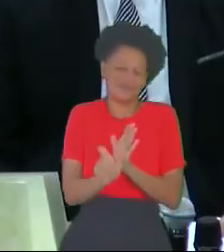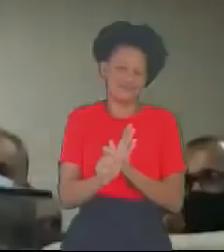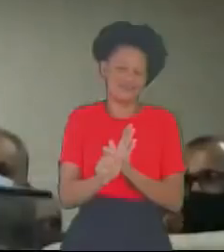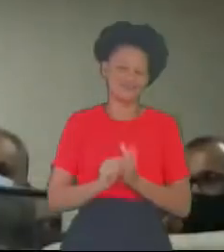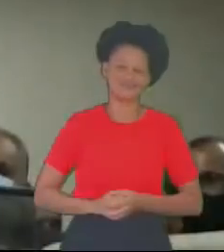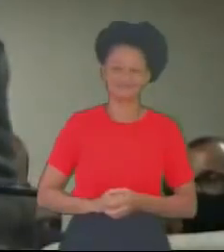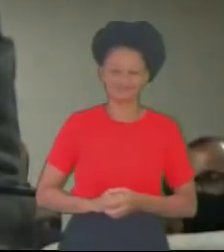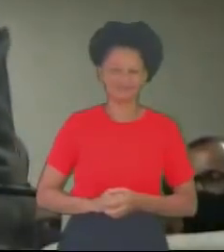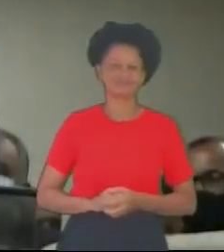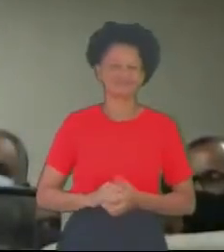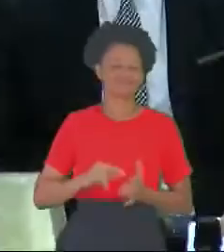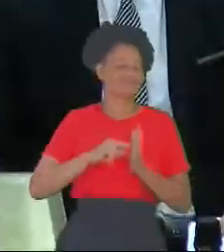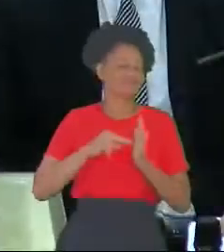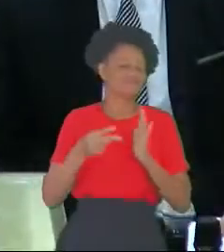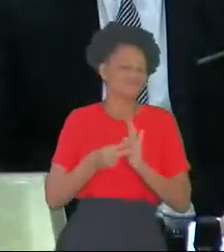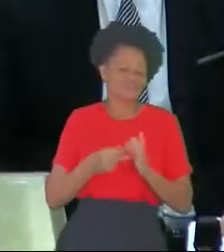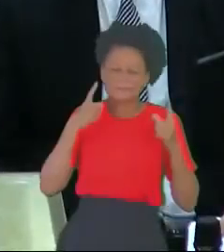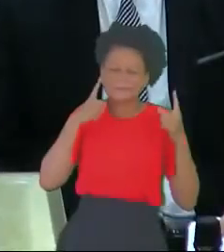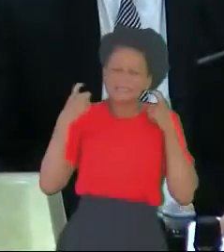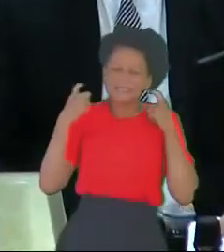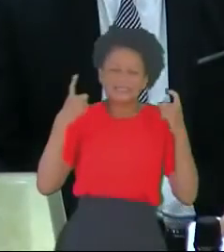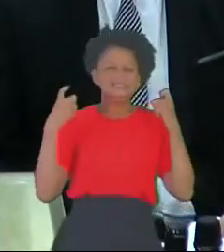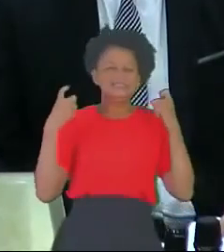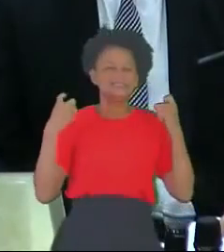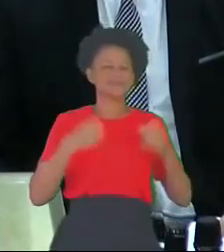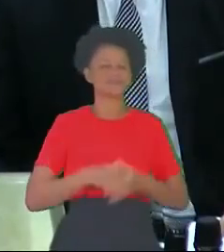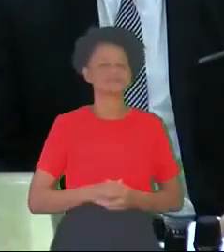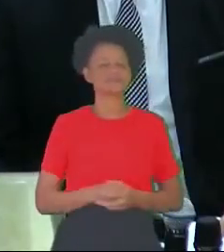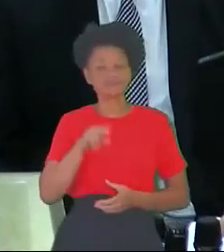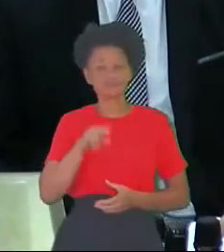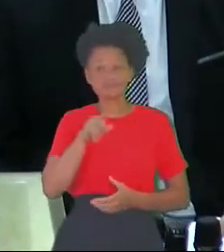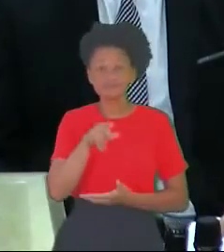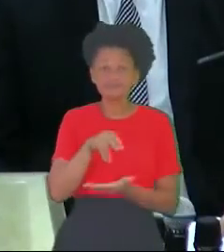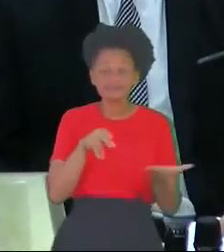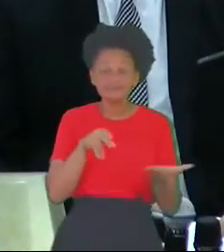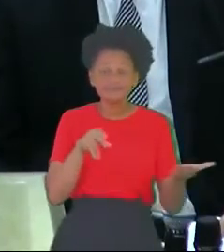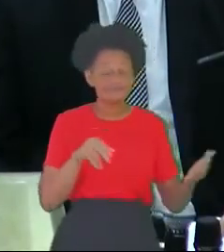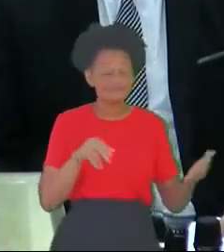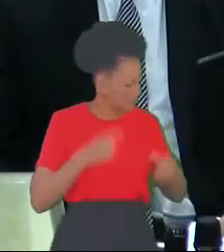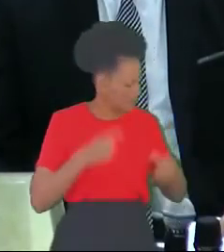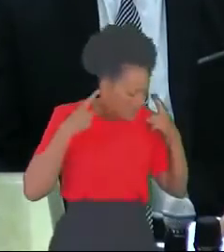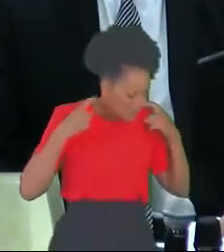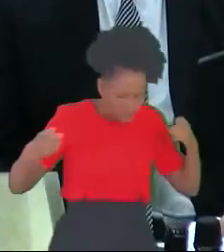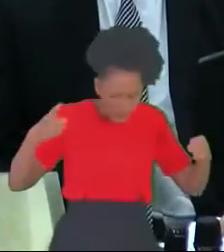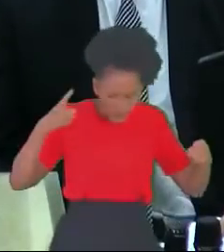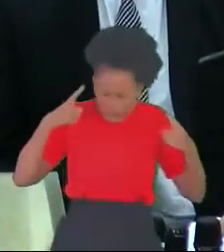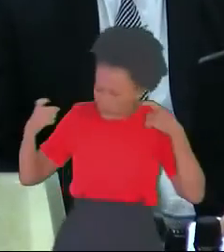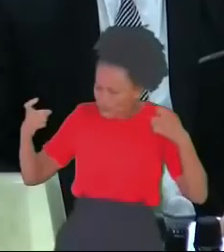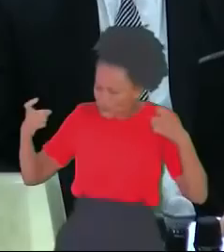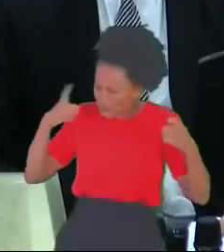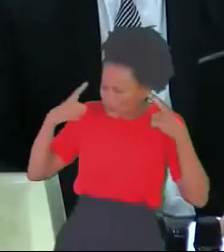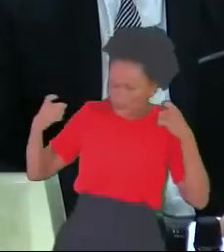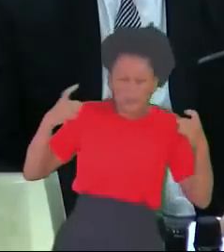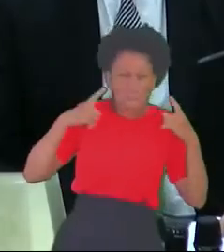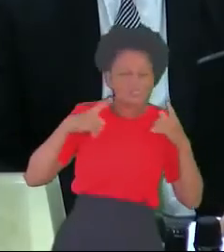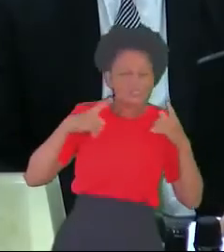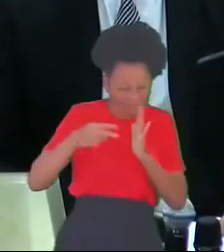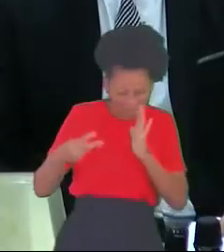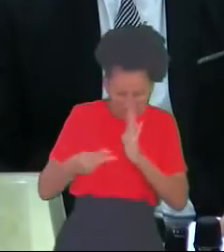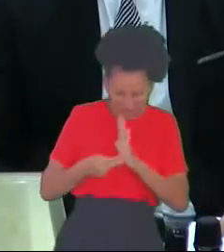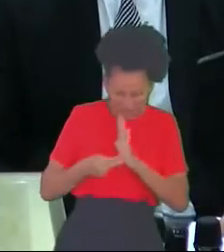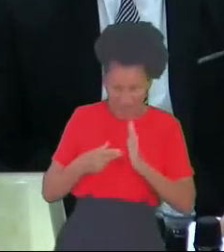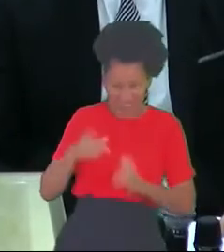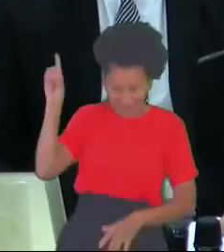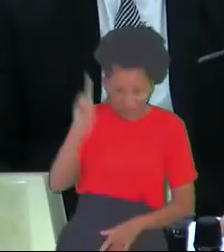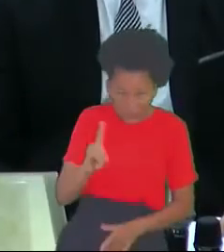Aleluia. Glória a Jesus, né, irmão? Irmão, labafero. Zoada não significa que está havendo